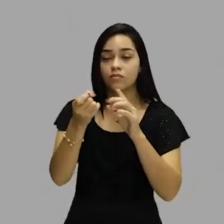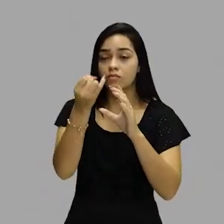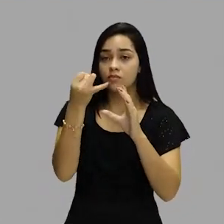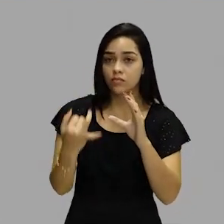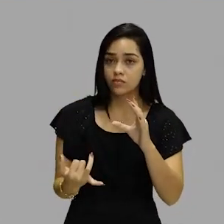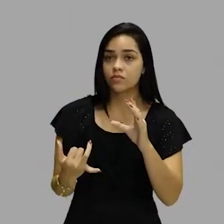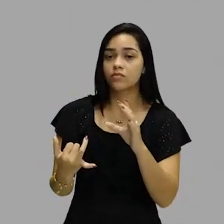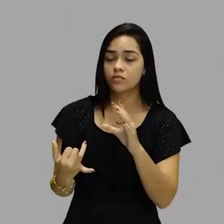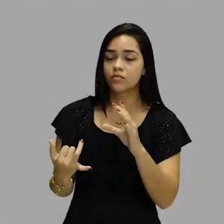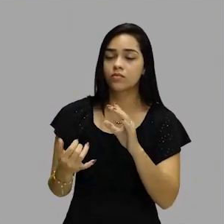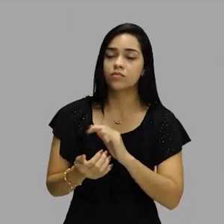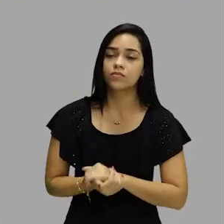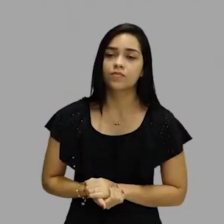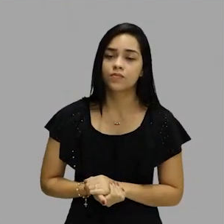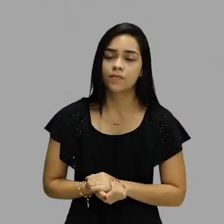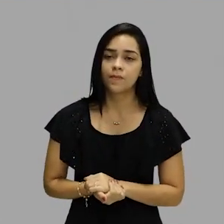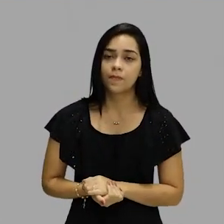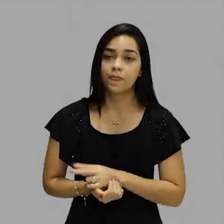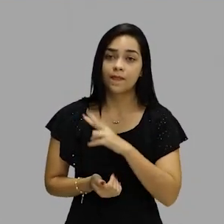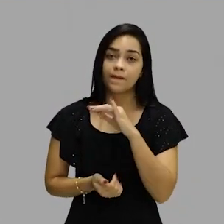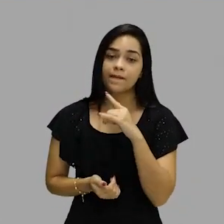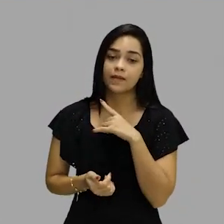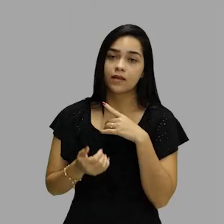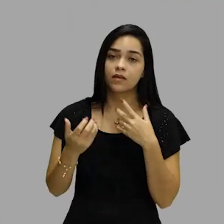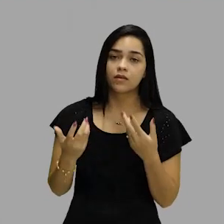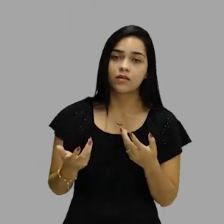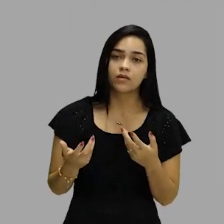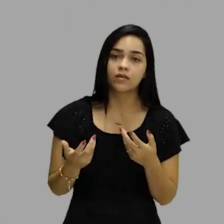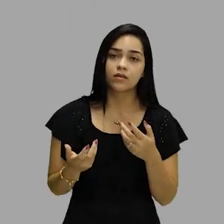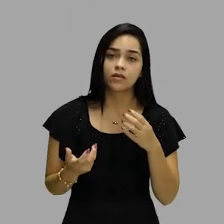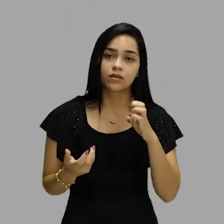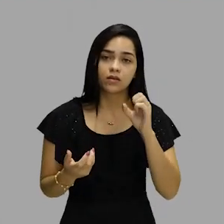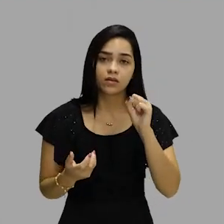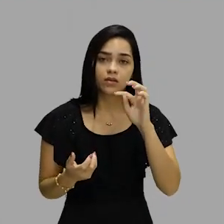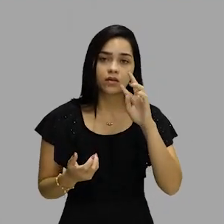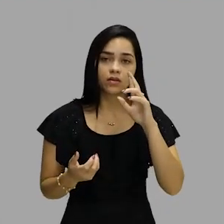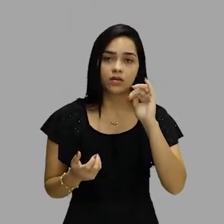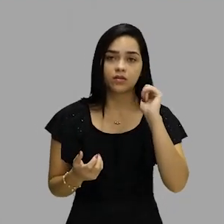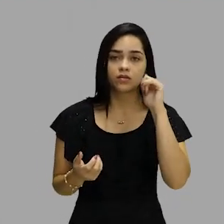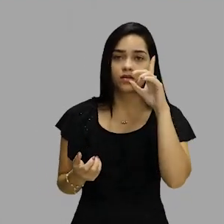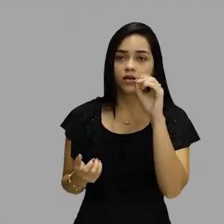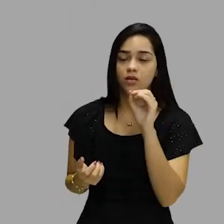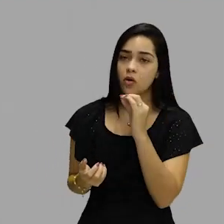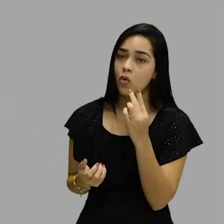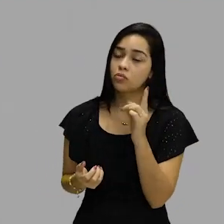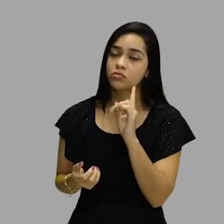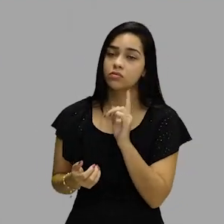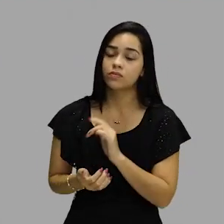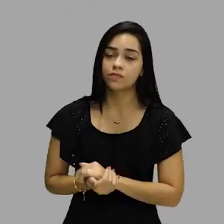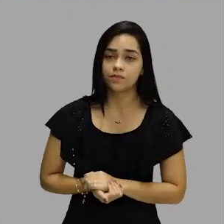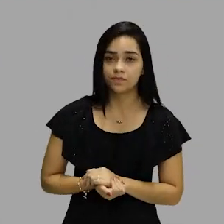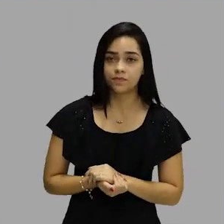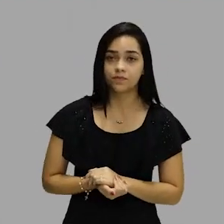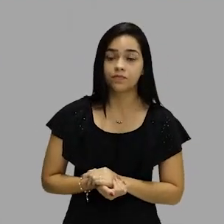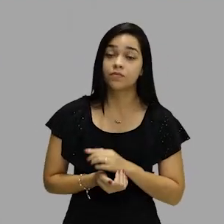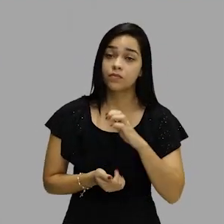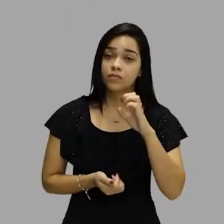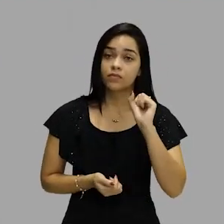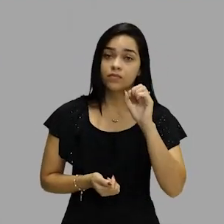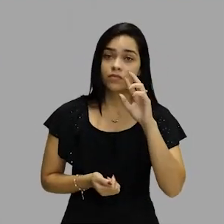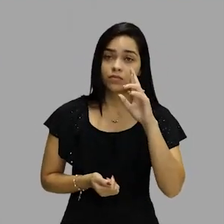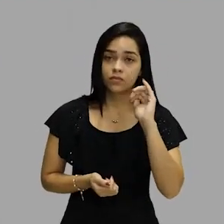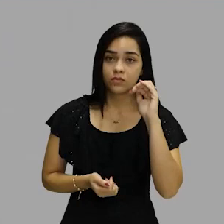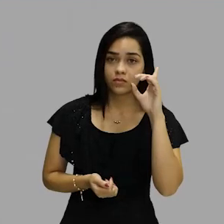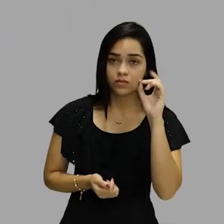aqui. Ou o músculo ele vai ser estriado ou ele não vai ser estriado. Quando ele é